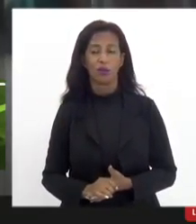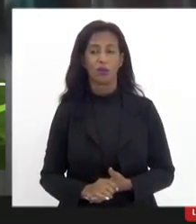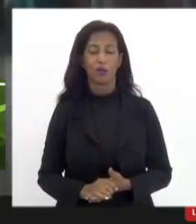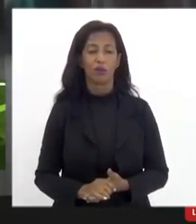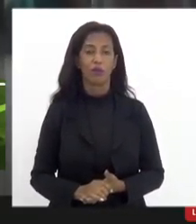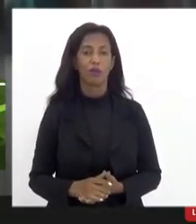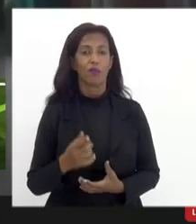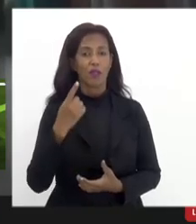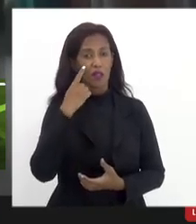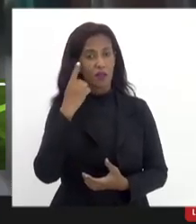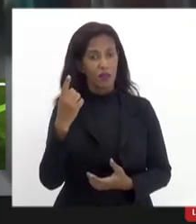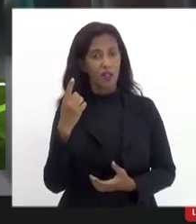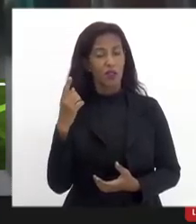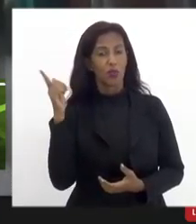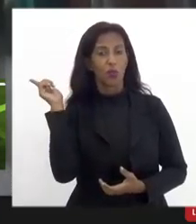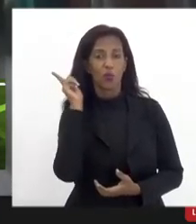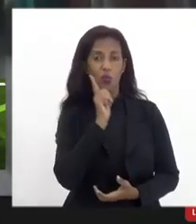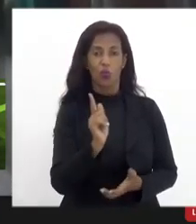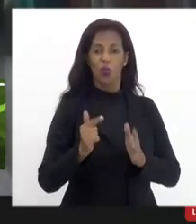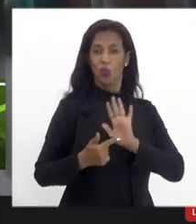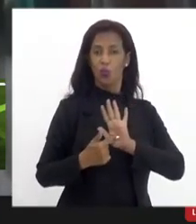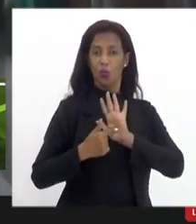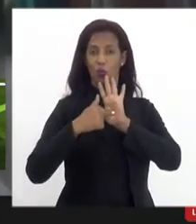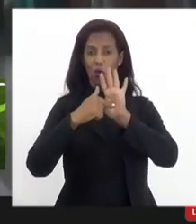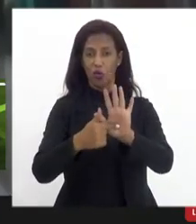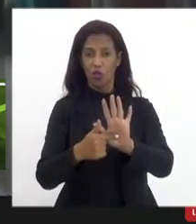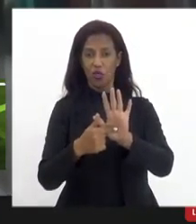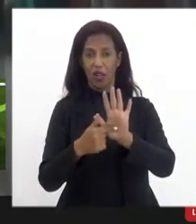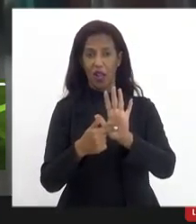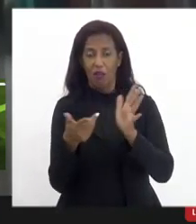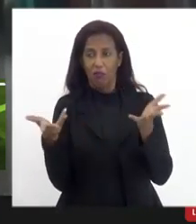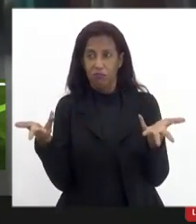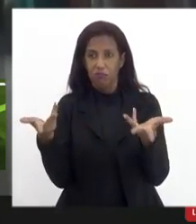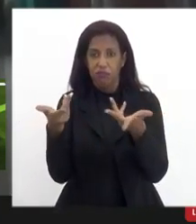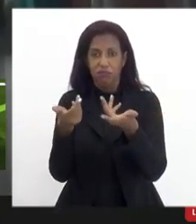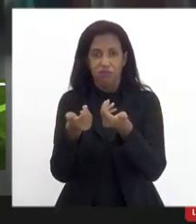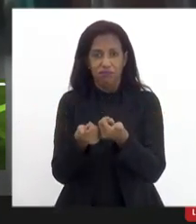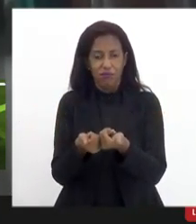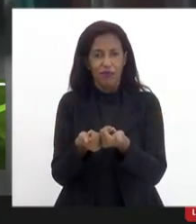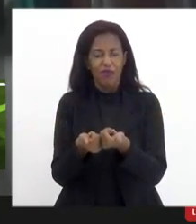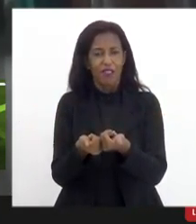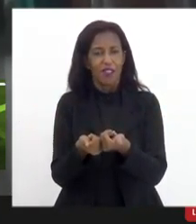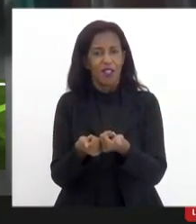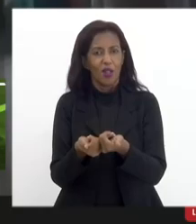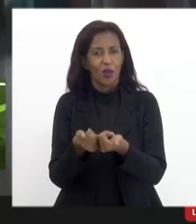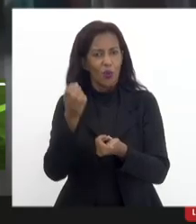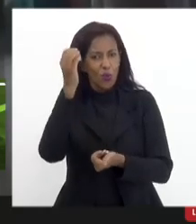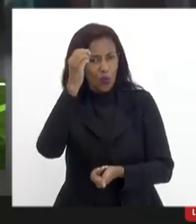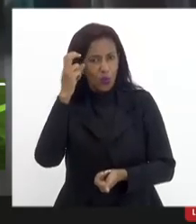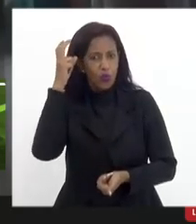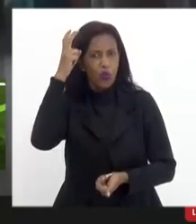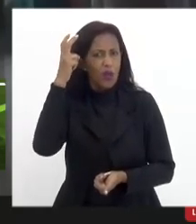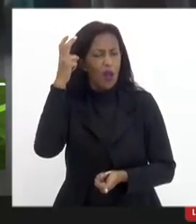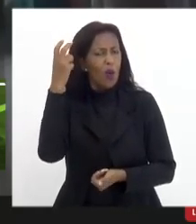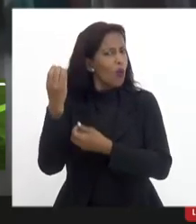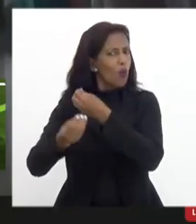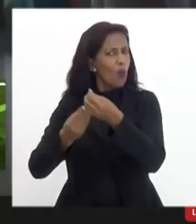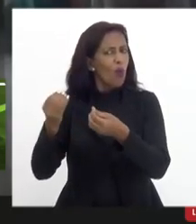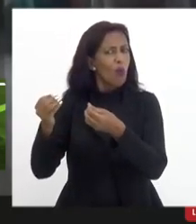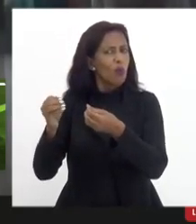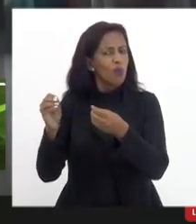nisto que eles conseguem mostrar como riqueza cultural, como também tem aí todo um viés